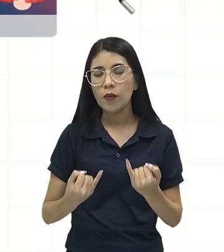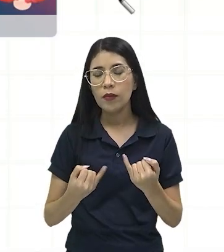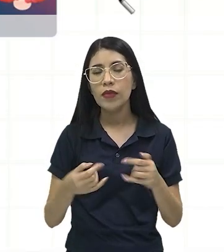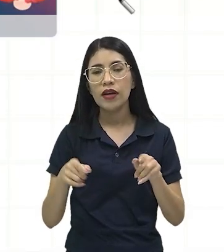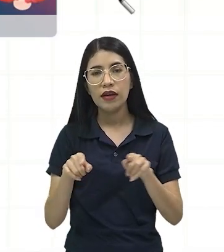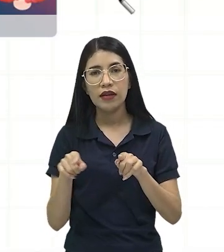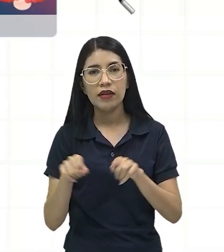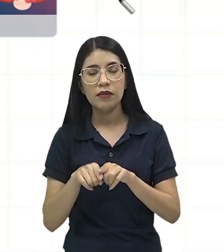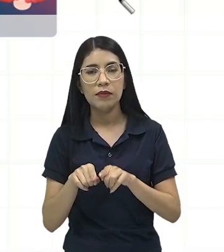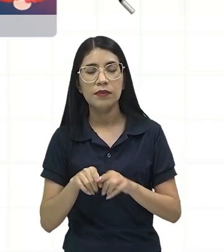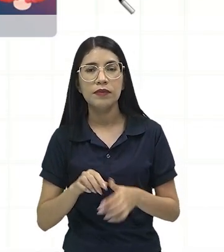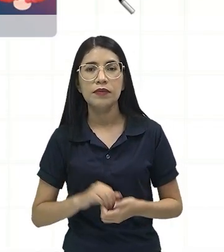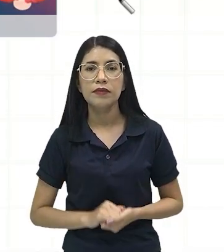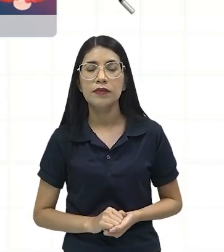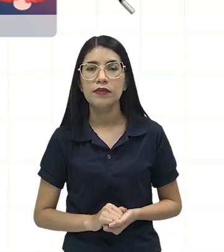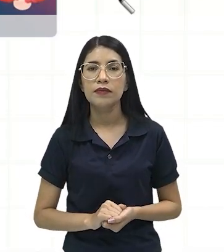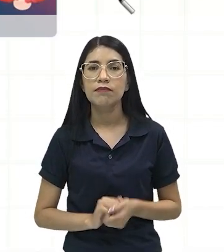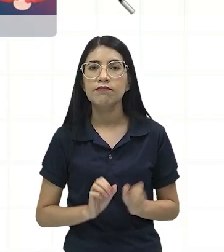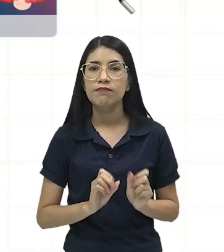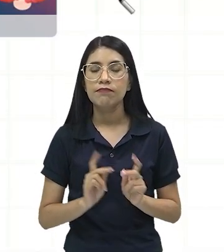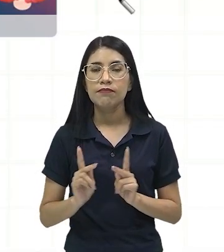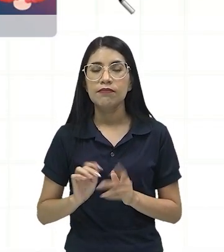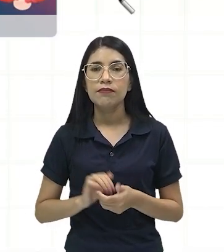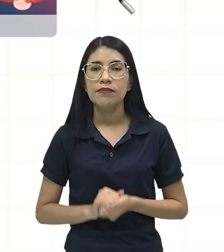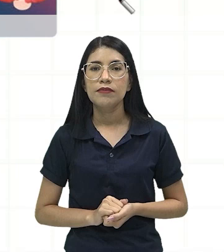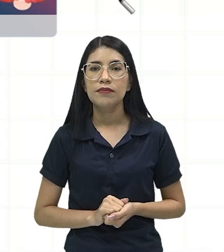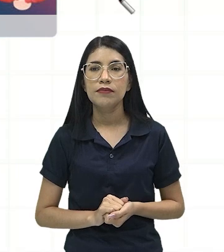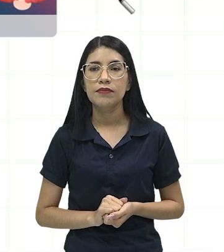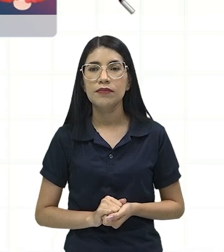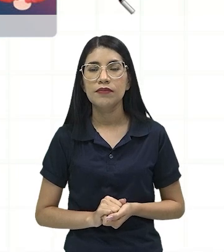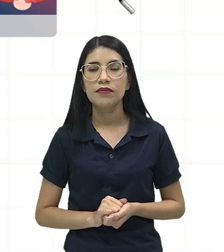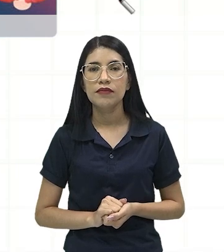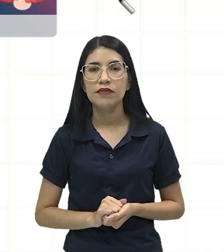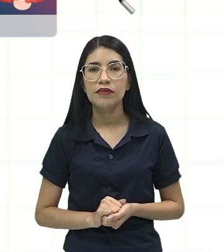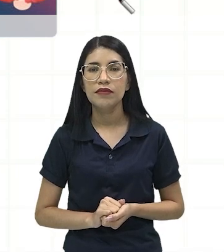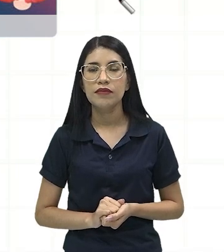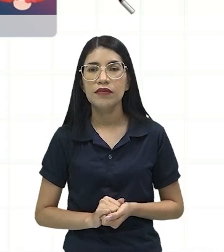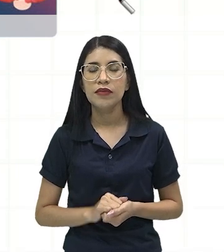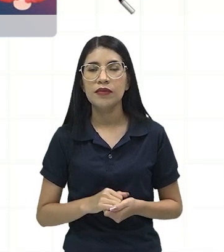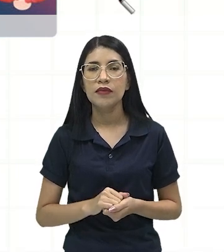hipertireoidismo. Certo? Muito bem, então esses são